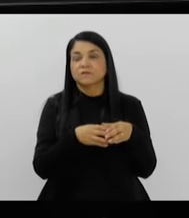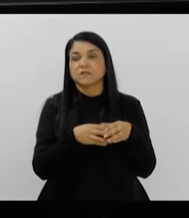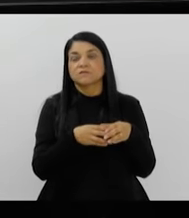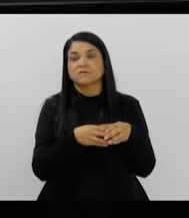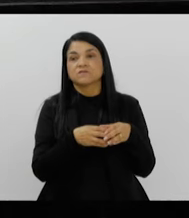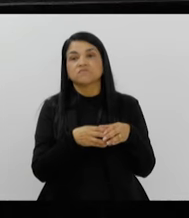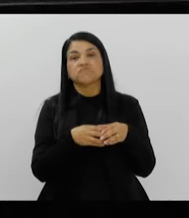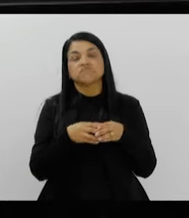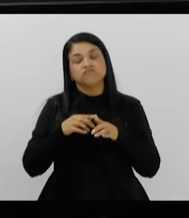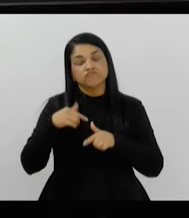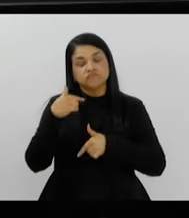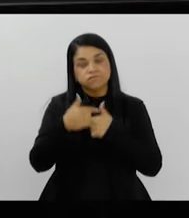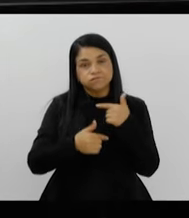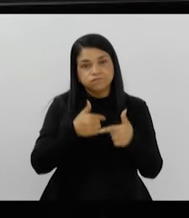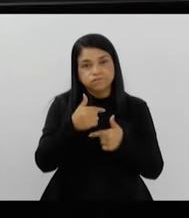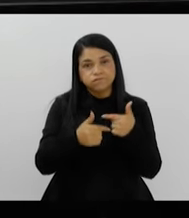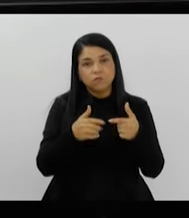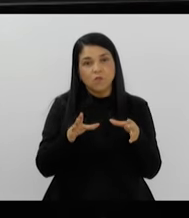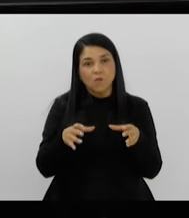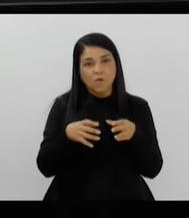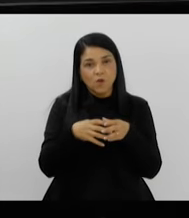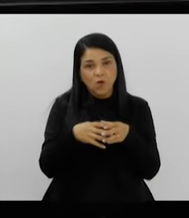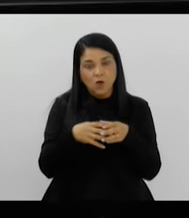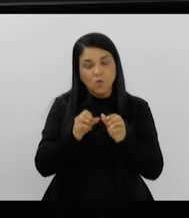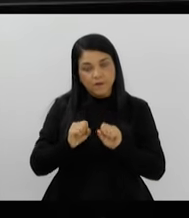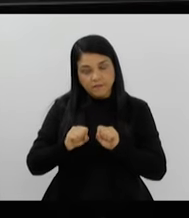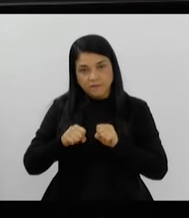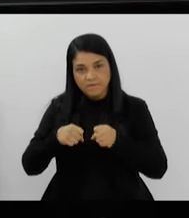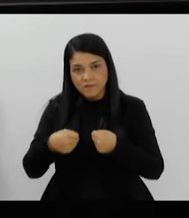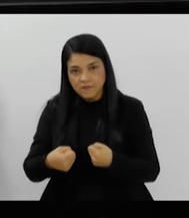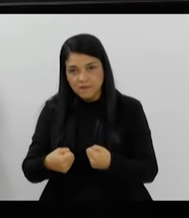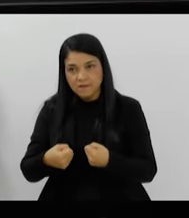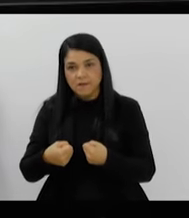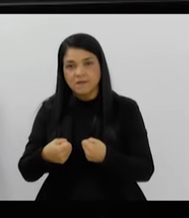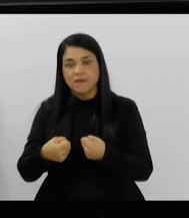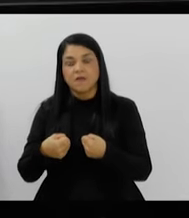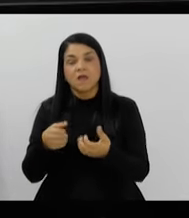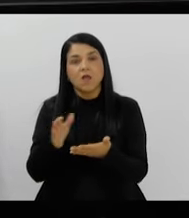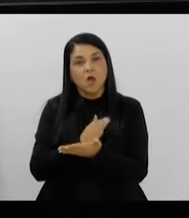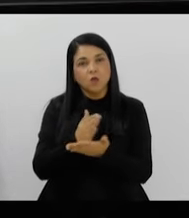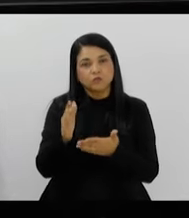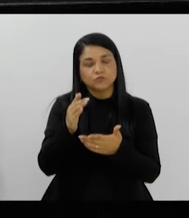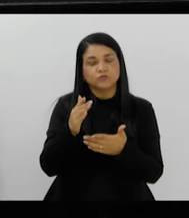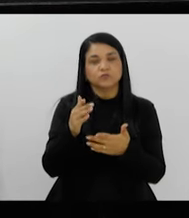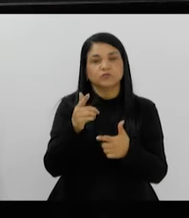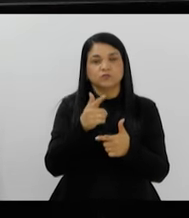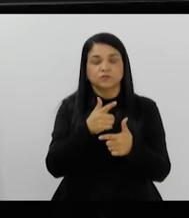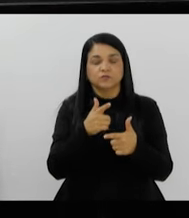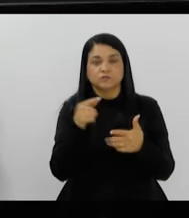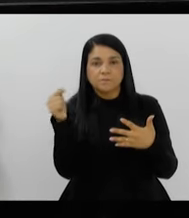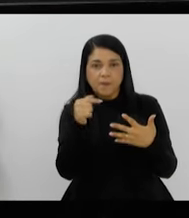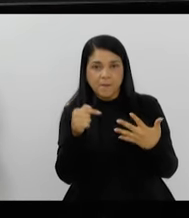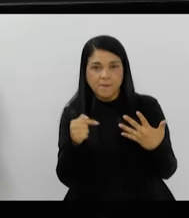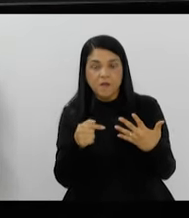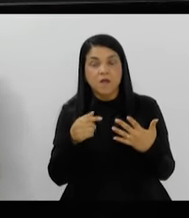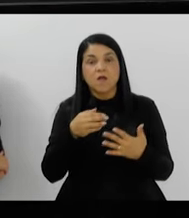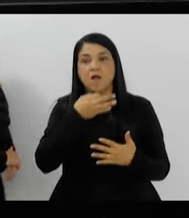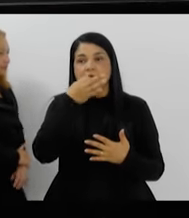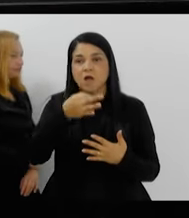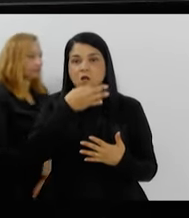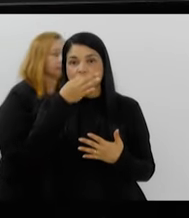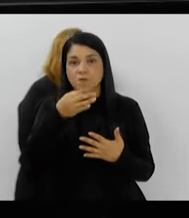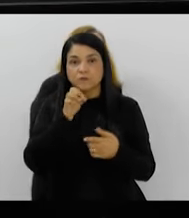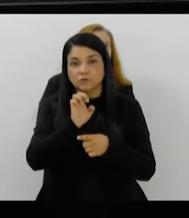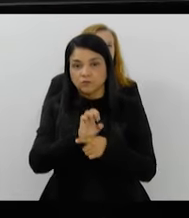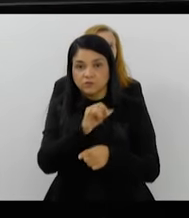se construiu um bloco para defender algumas questões ali, e o argumento do Estado é